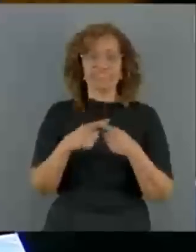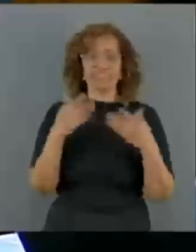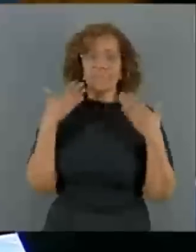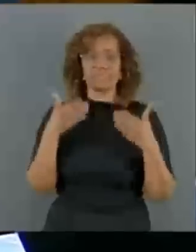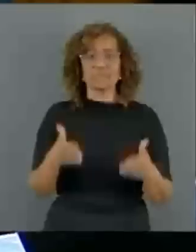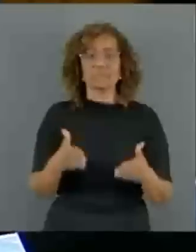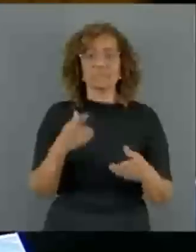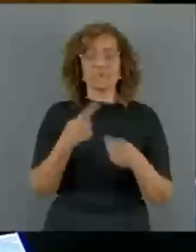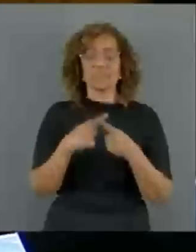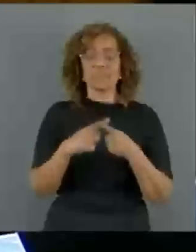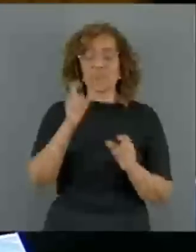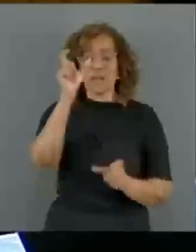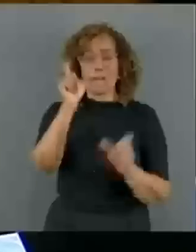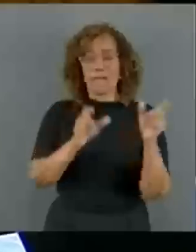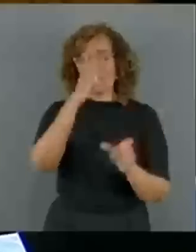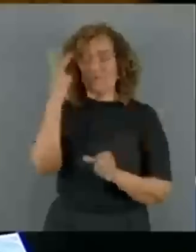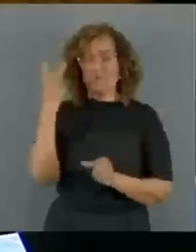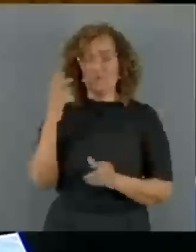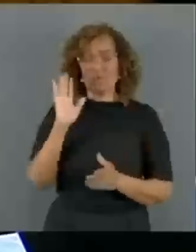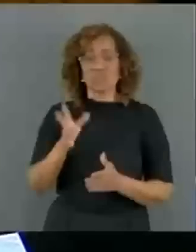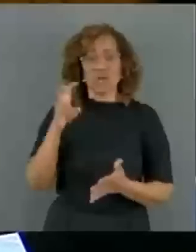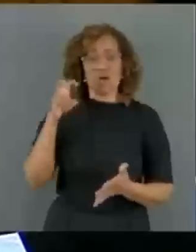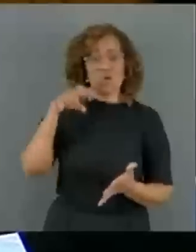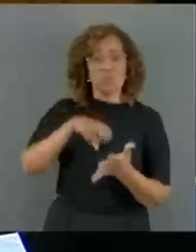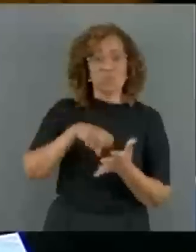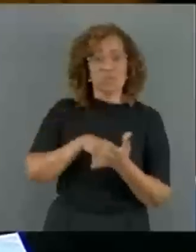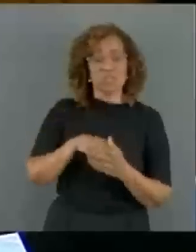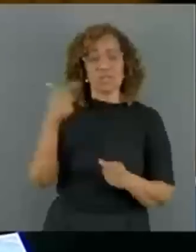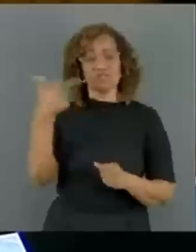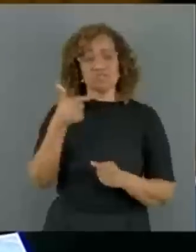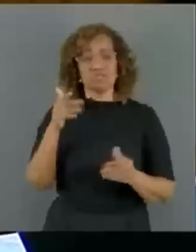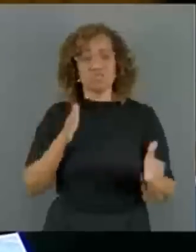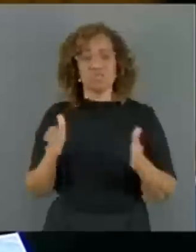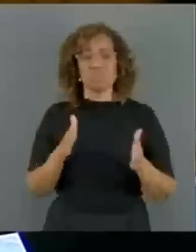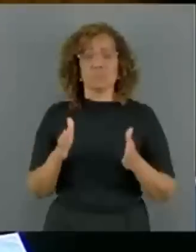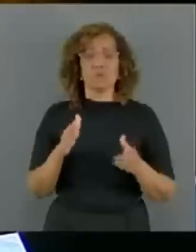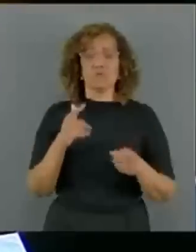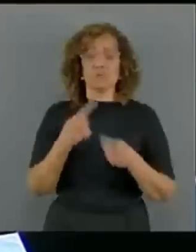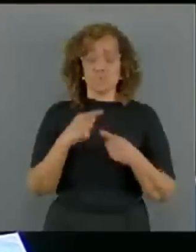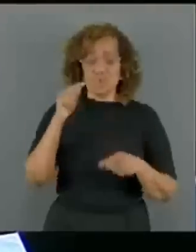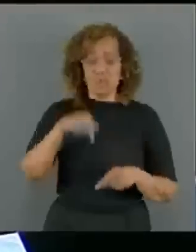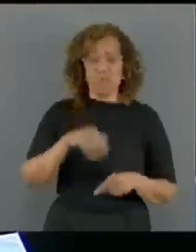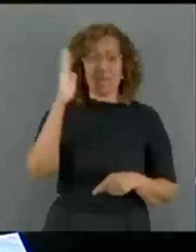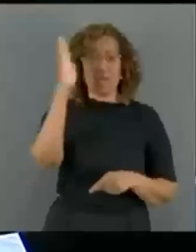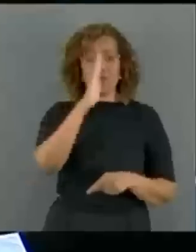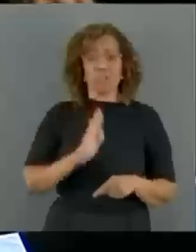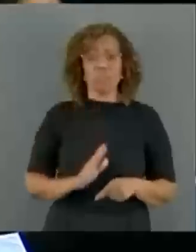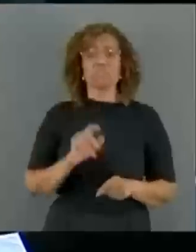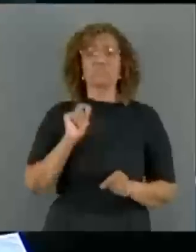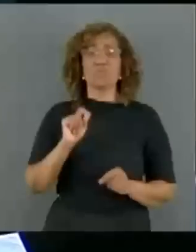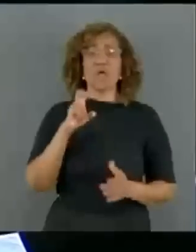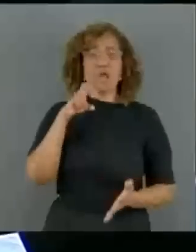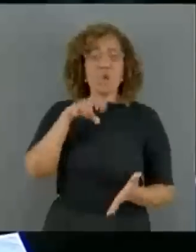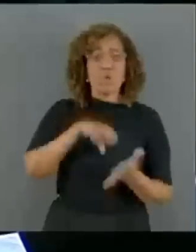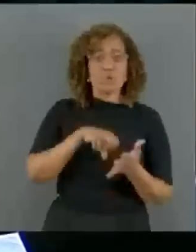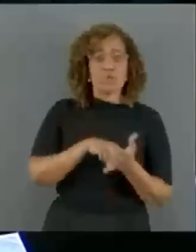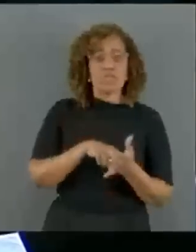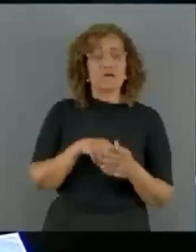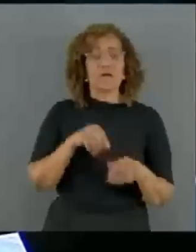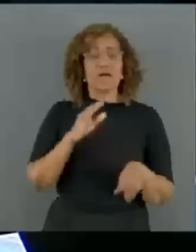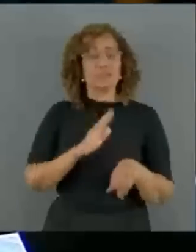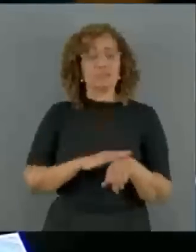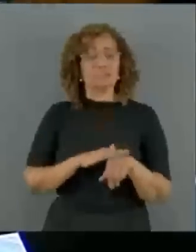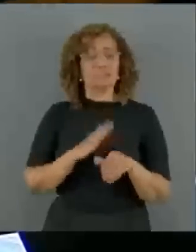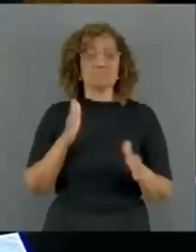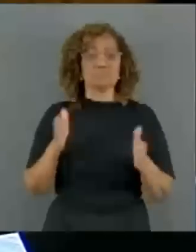foram condenadas apenas em segunda instância. E eu volto a repetir aqui, no Brasil, quem vai ser condenado em segunda instância,